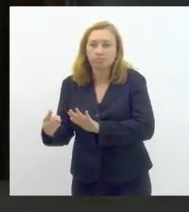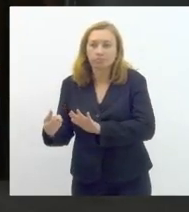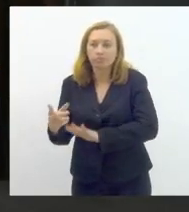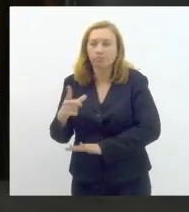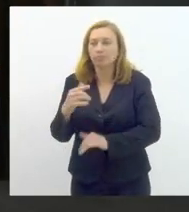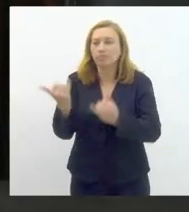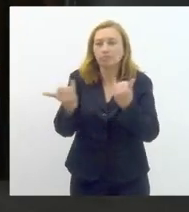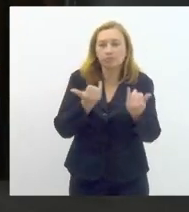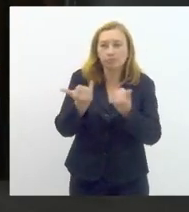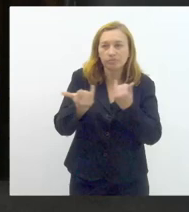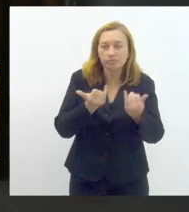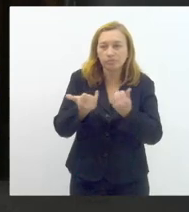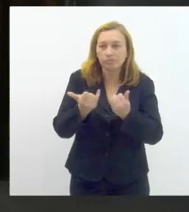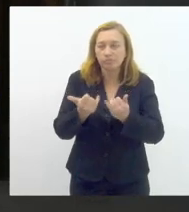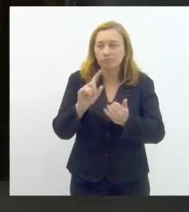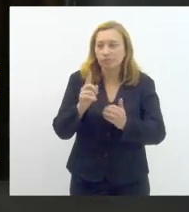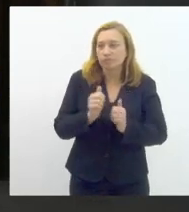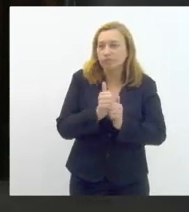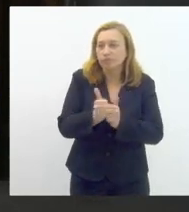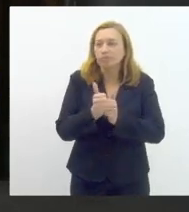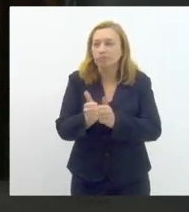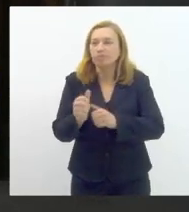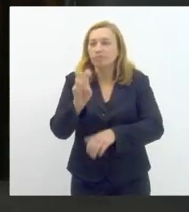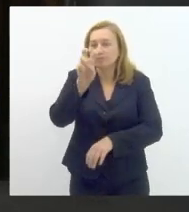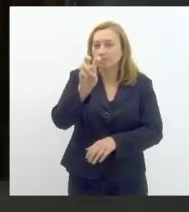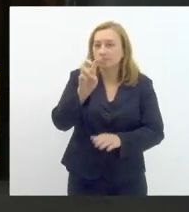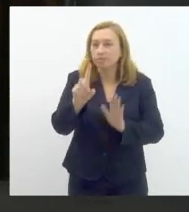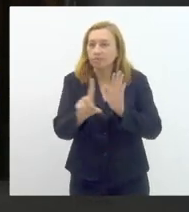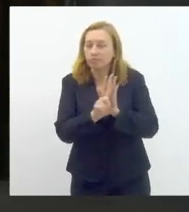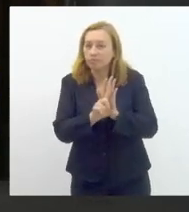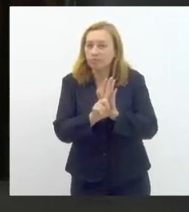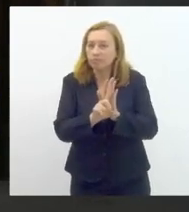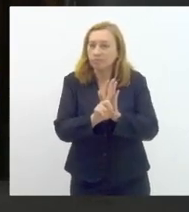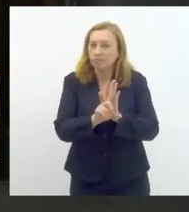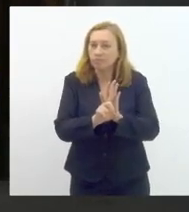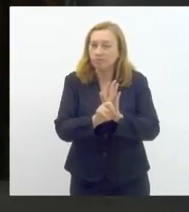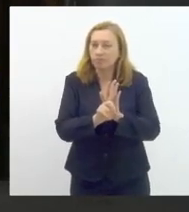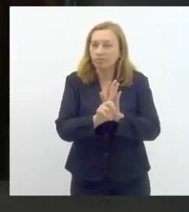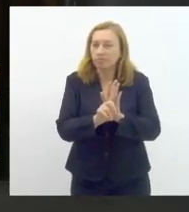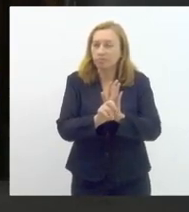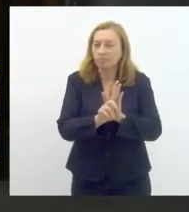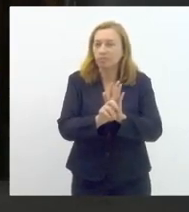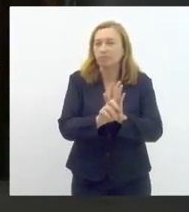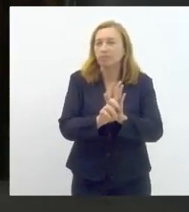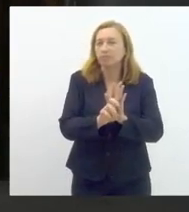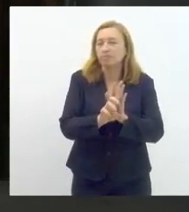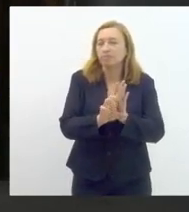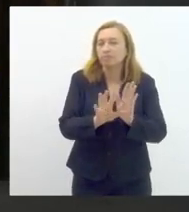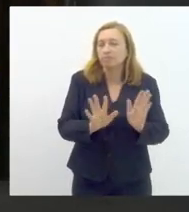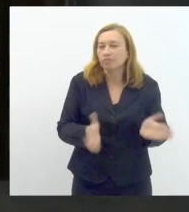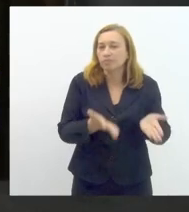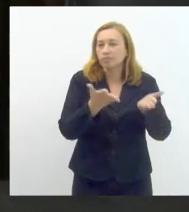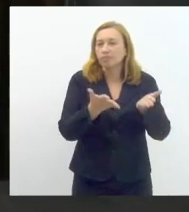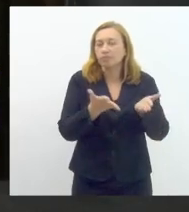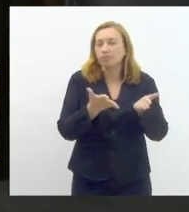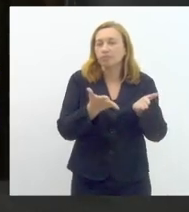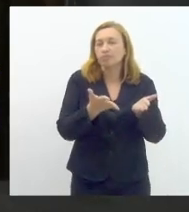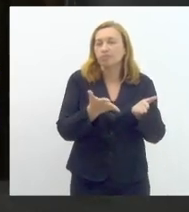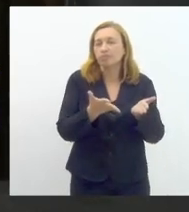tenho informação, não acompanhei mais diário, mas 5 leis minhas foram sancionadas. 4 leis de incentivo